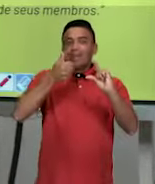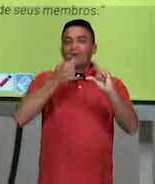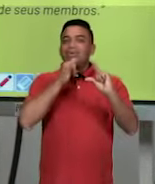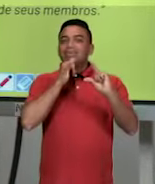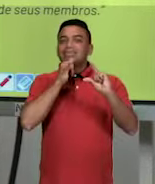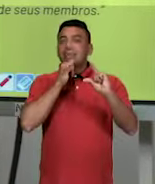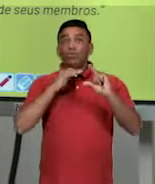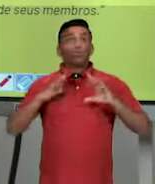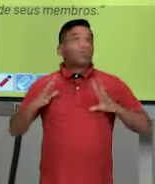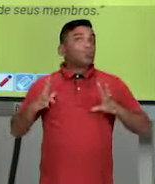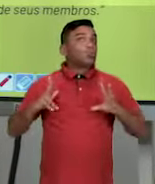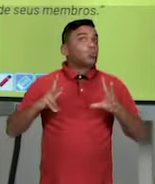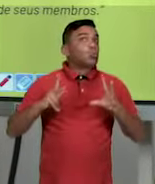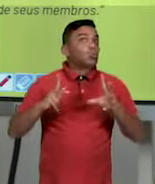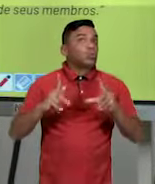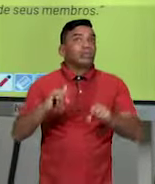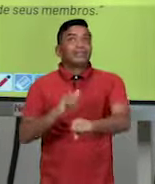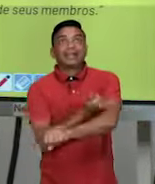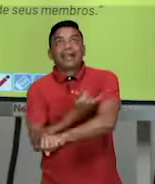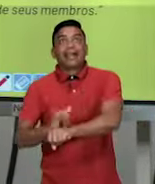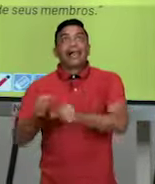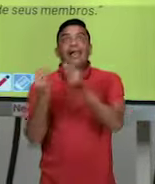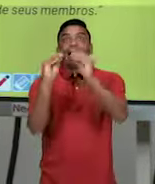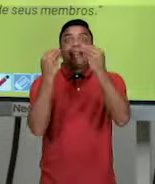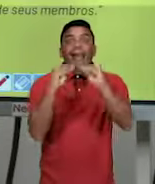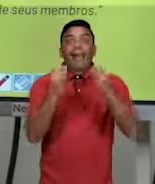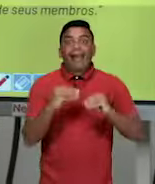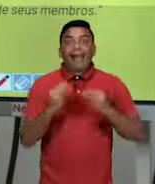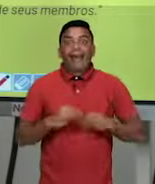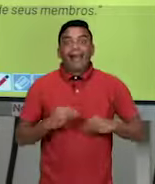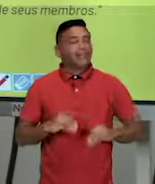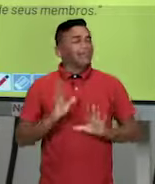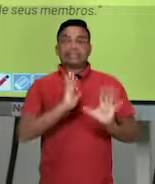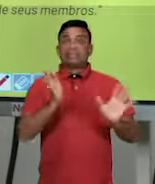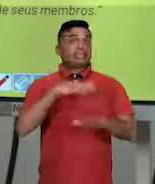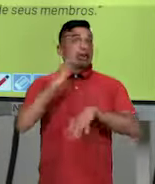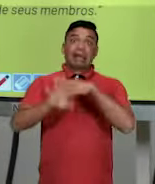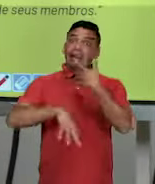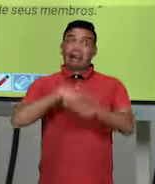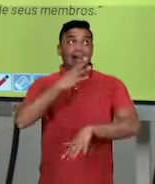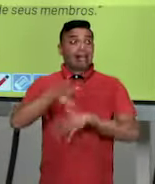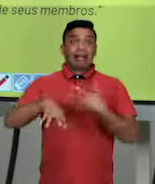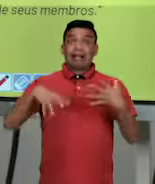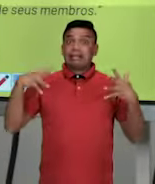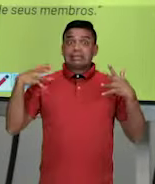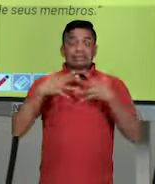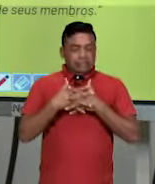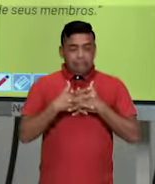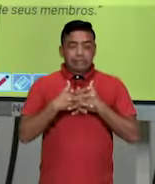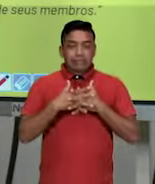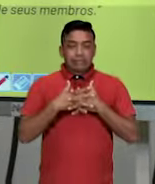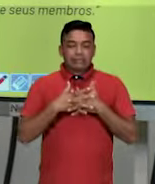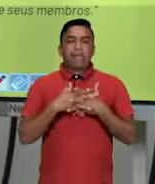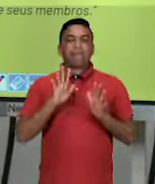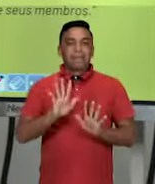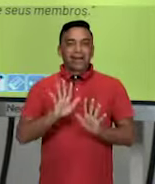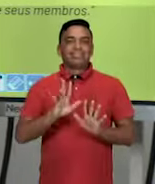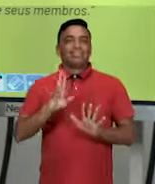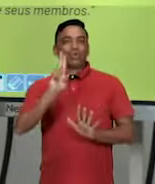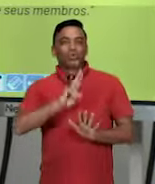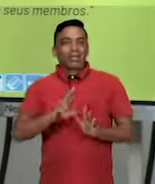escolher todas, porque senão vai virar uma emboleira o parágrafo e ninguém vai entender nada. Mas utilizar